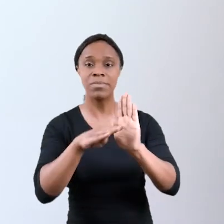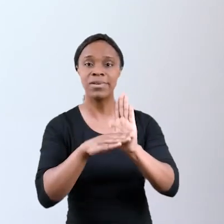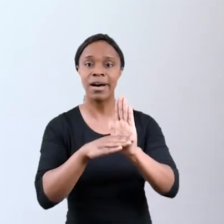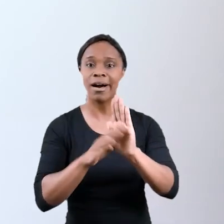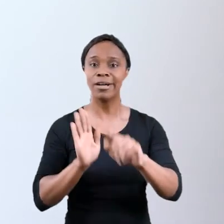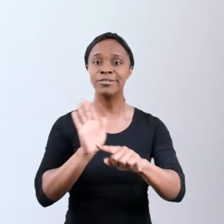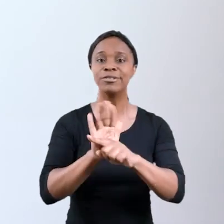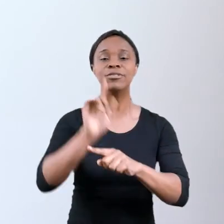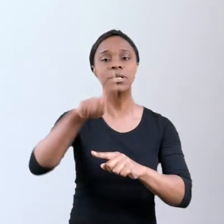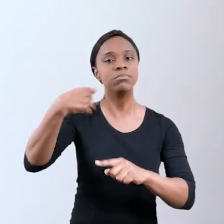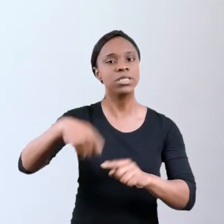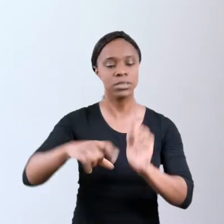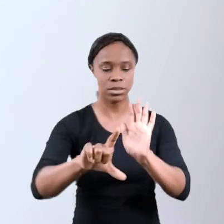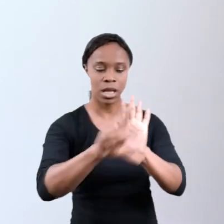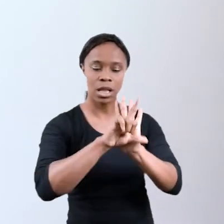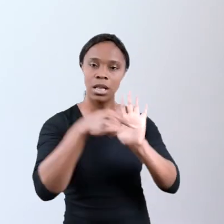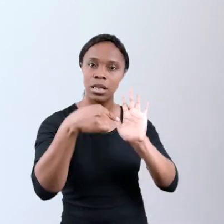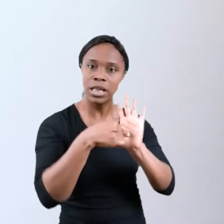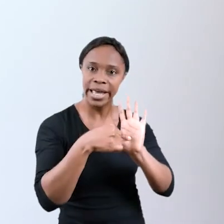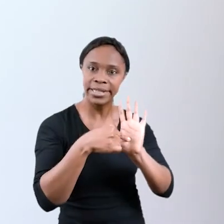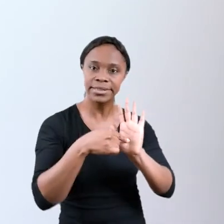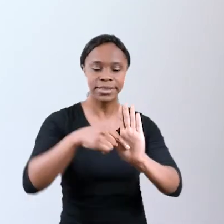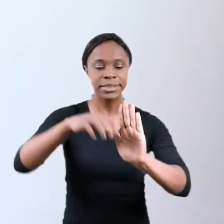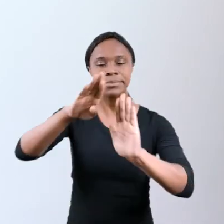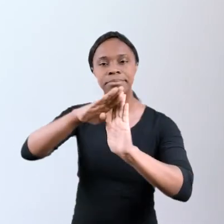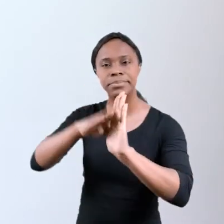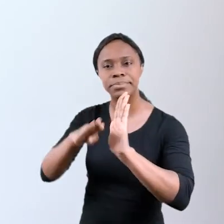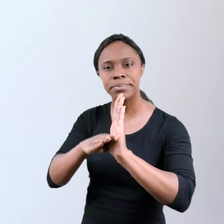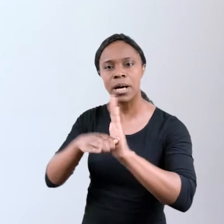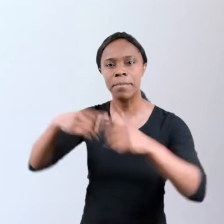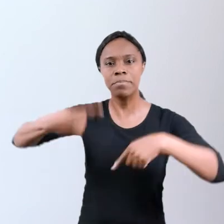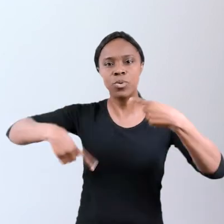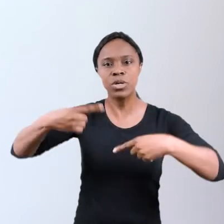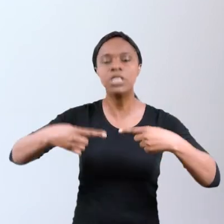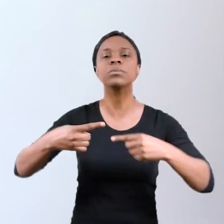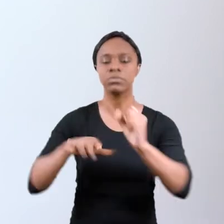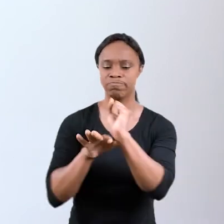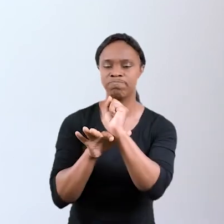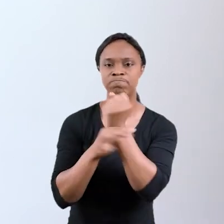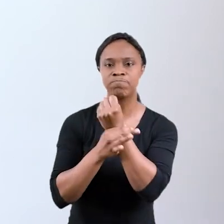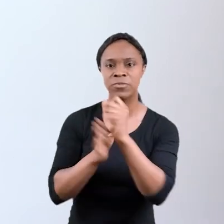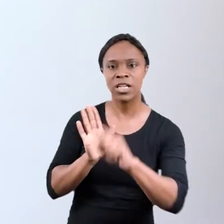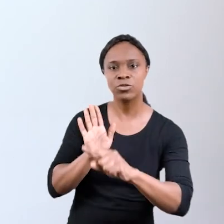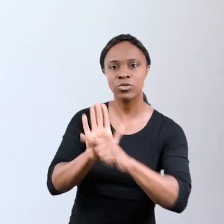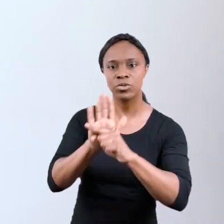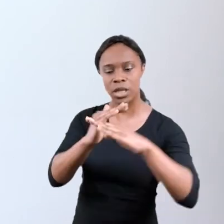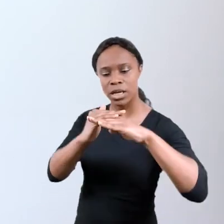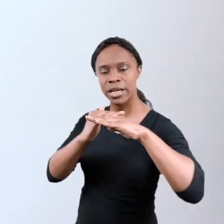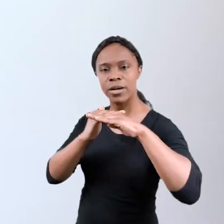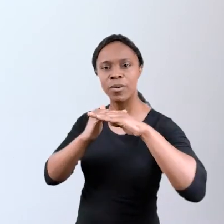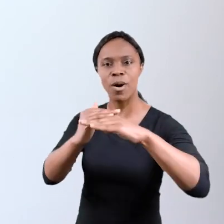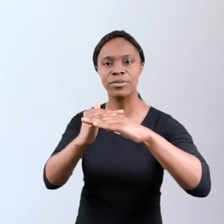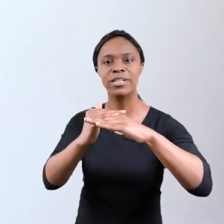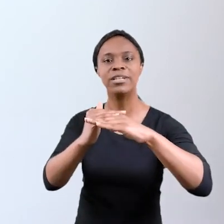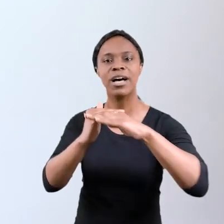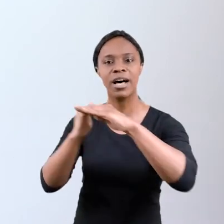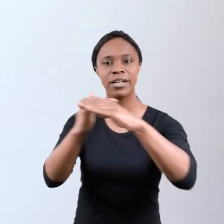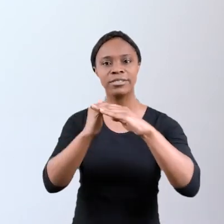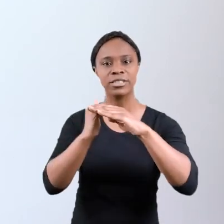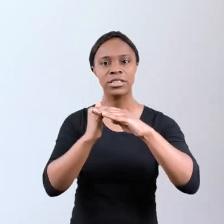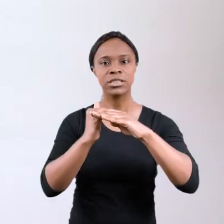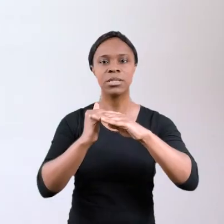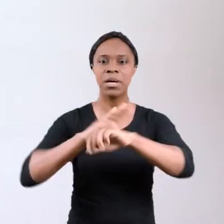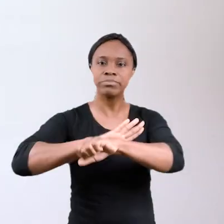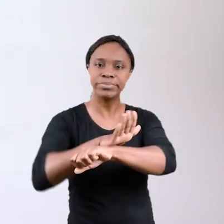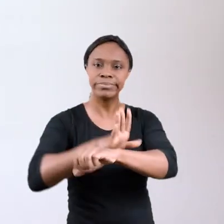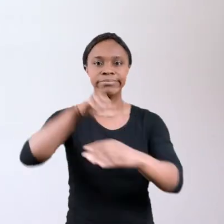sejam adotadas leis, regulações e políticas que assegurem o direito à igualdade e à não discriminação no